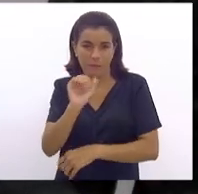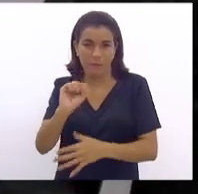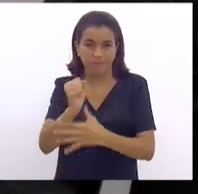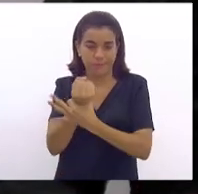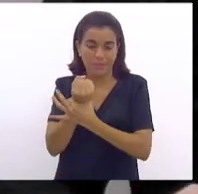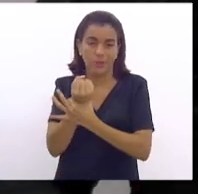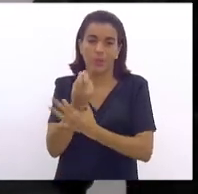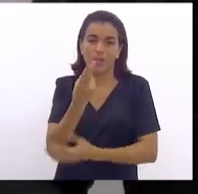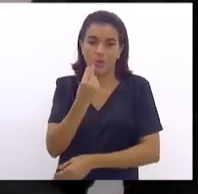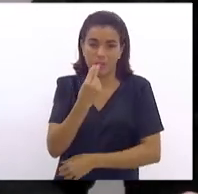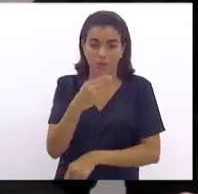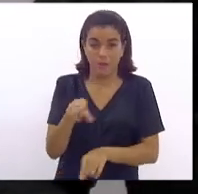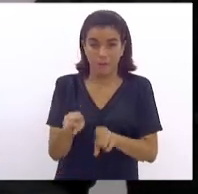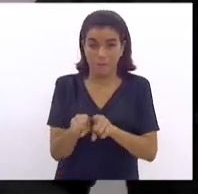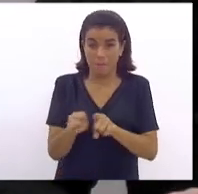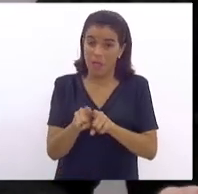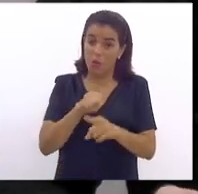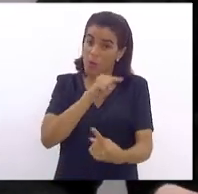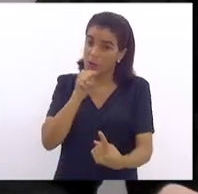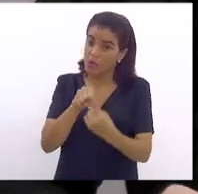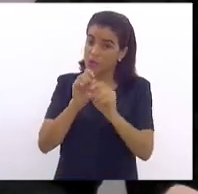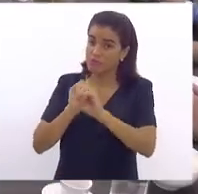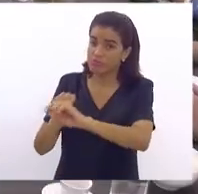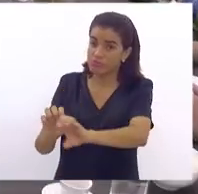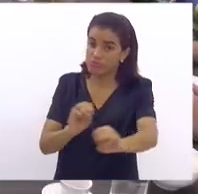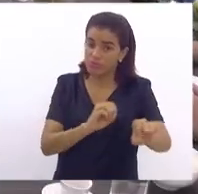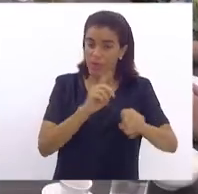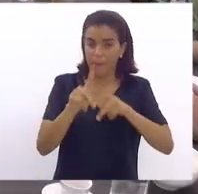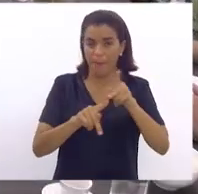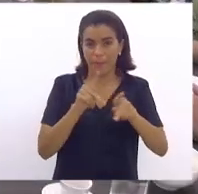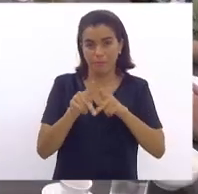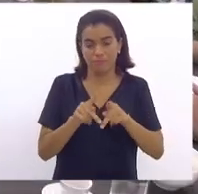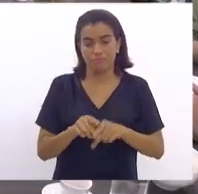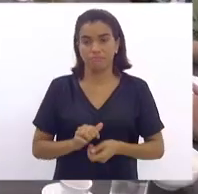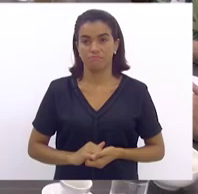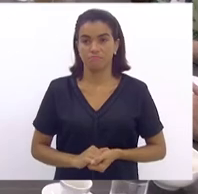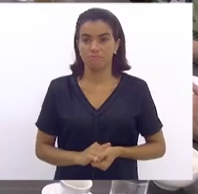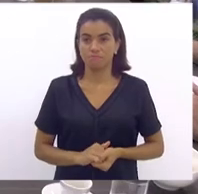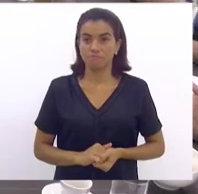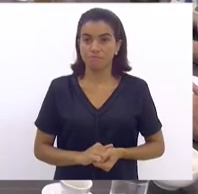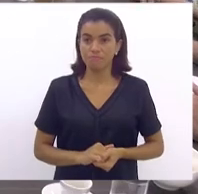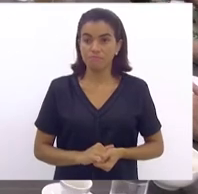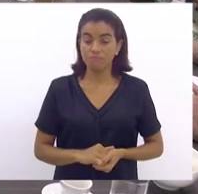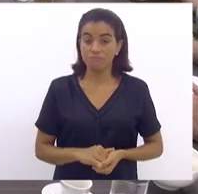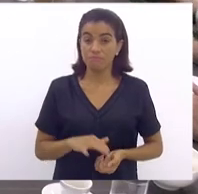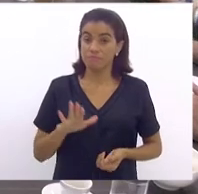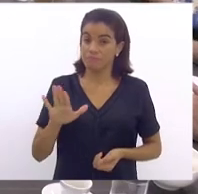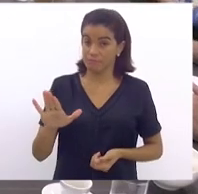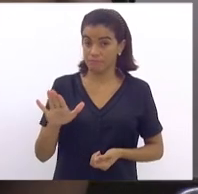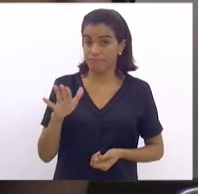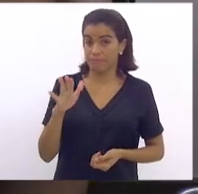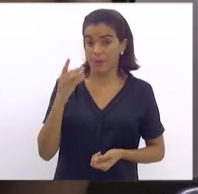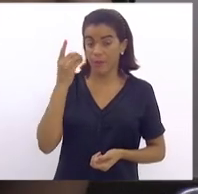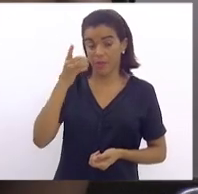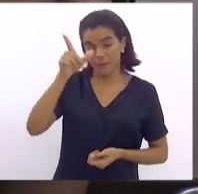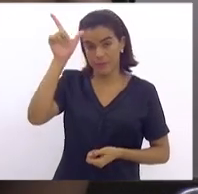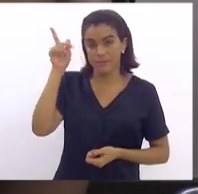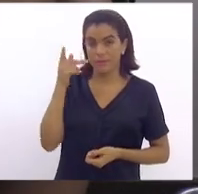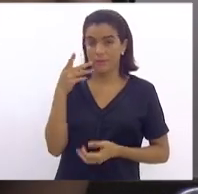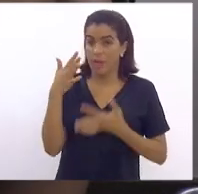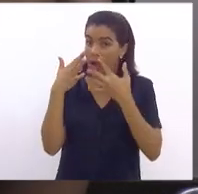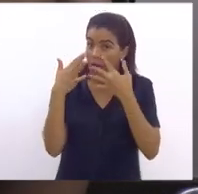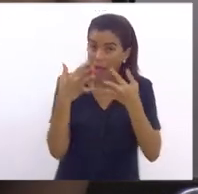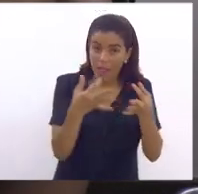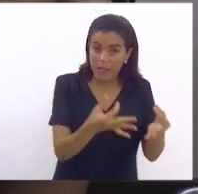tem um caráter pedagógico. Deputado Luiz Paulo. Queria chamar a atenção